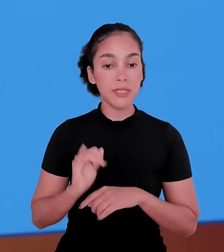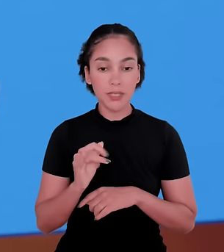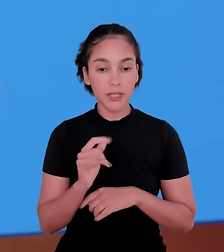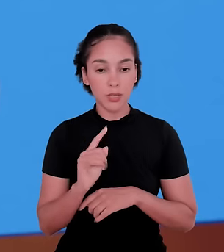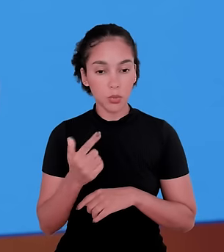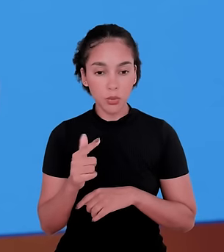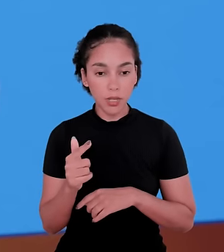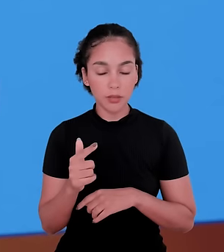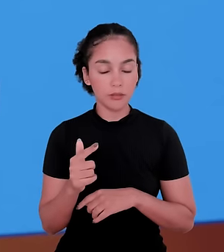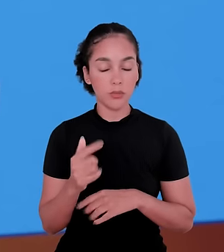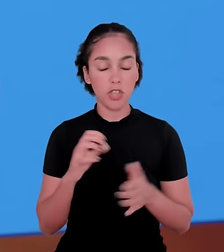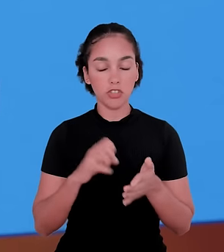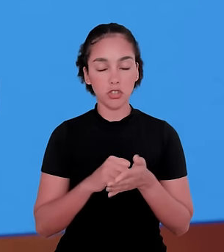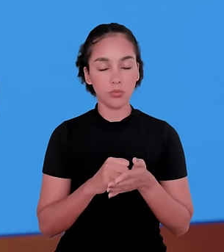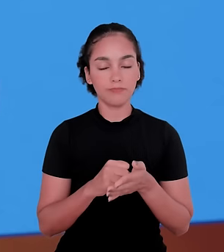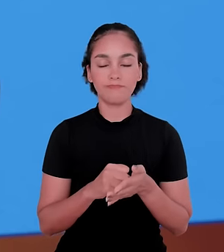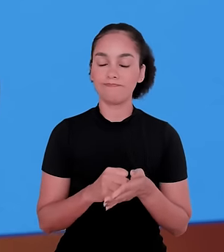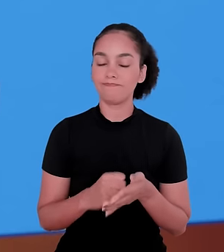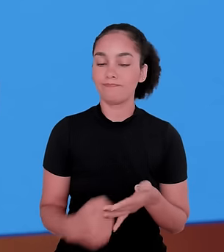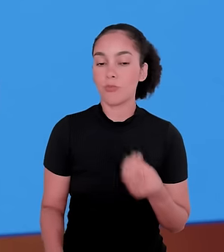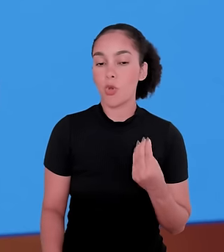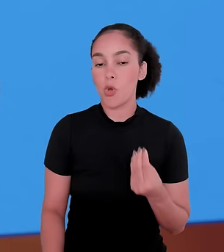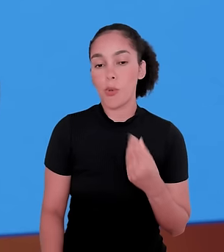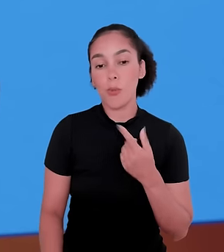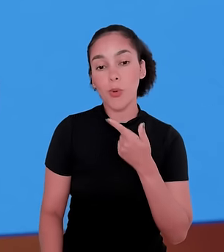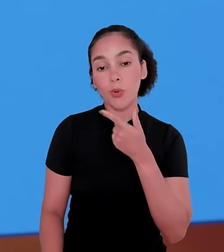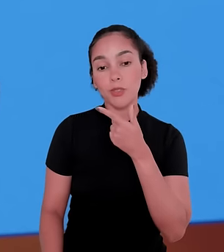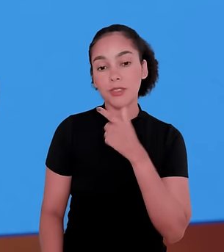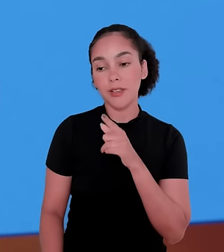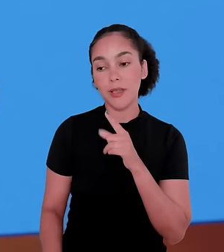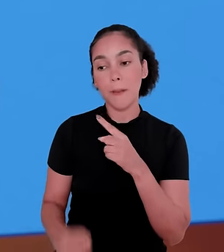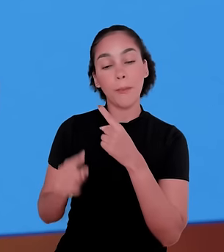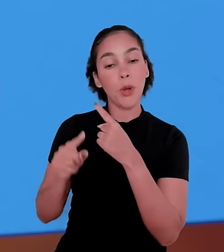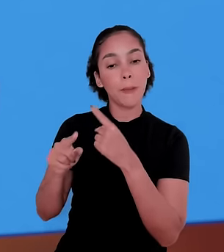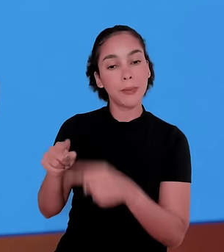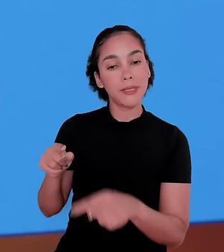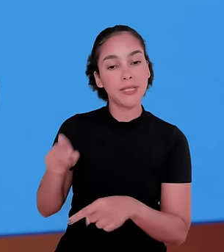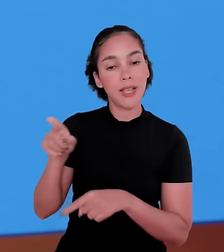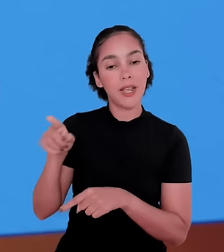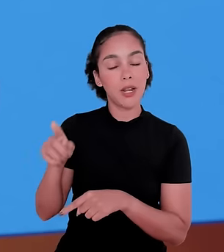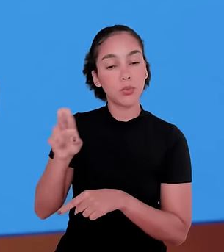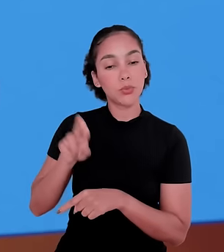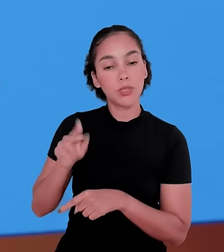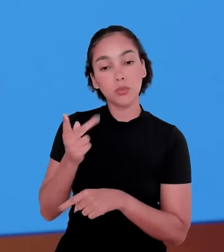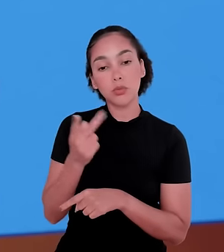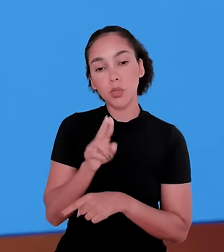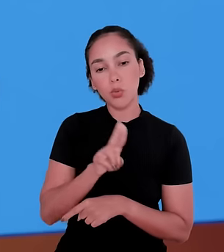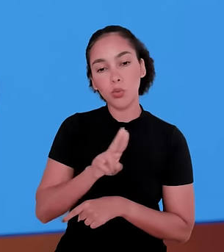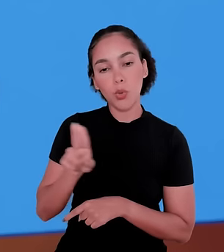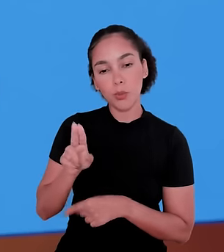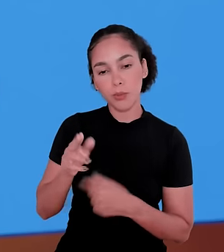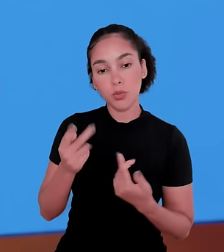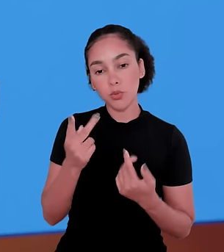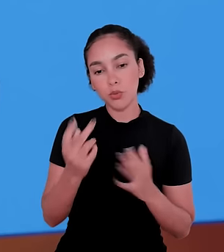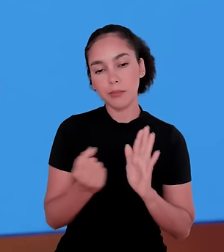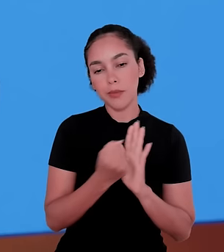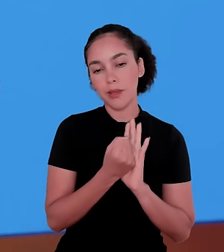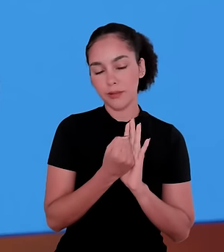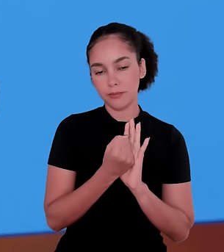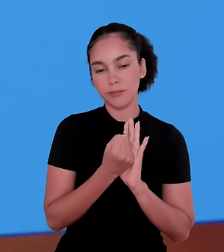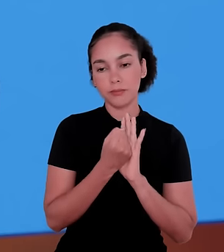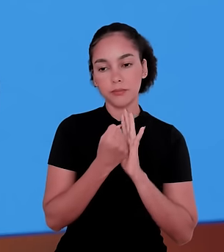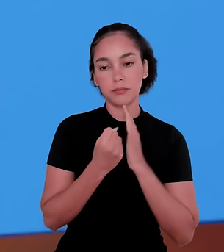eh você não tem a garantia de que você vai conseguir proibir ela de usar o seu o seu nome né a sua marca